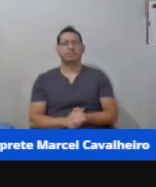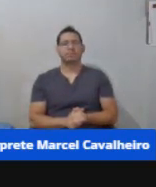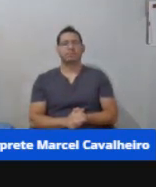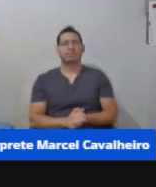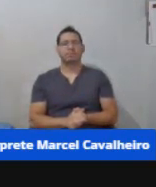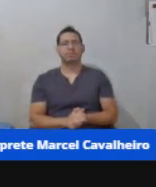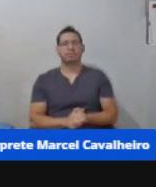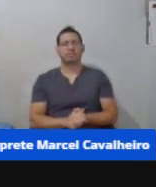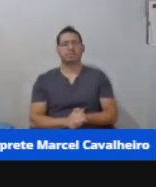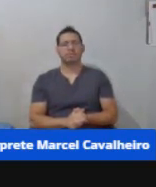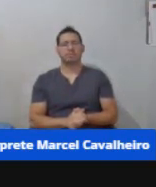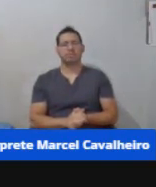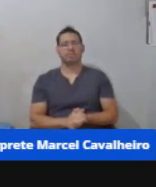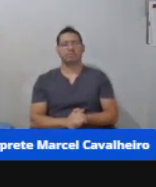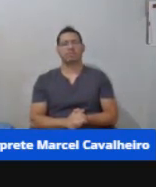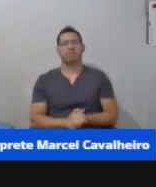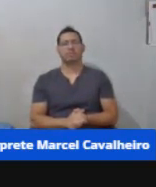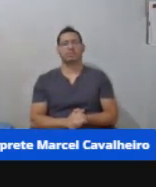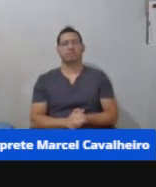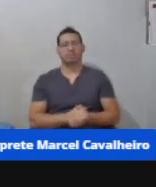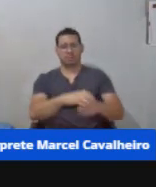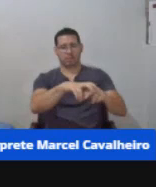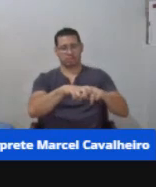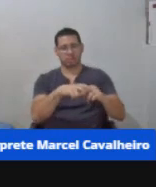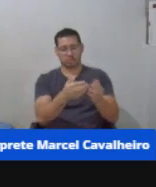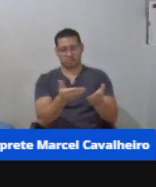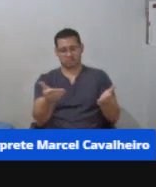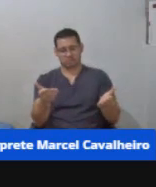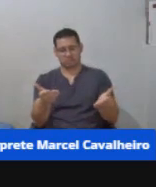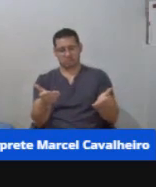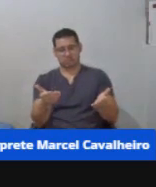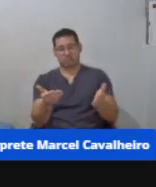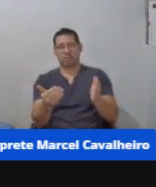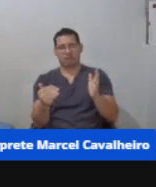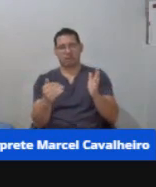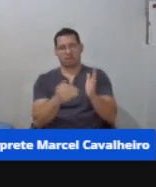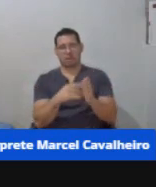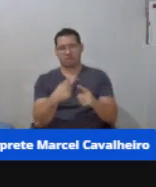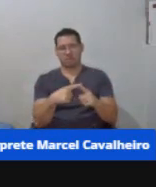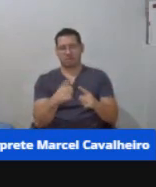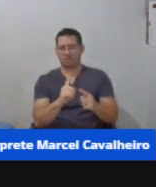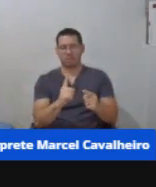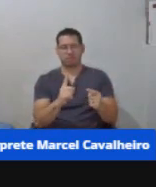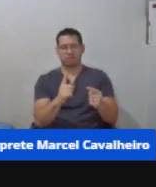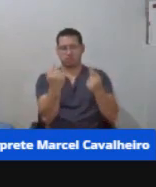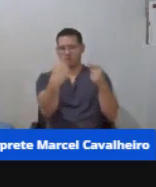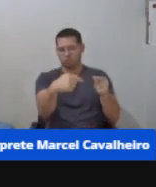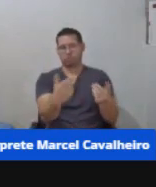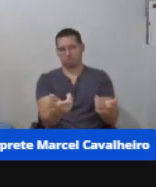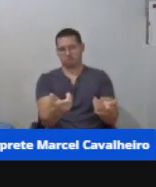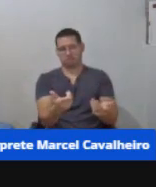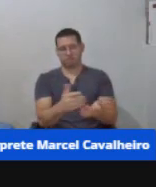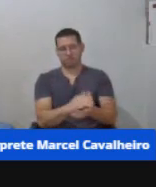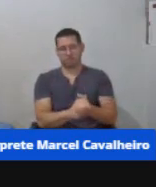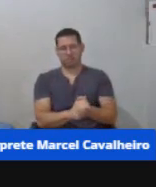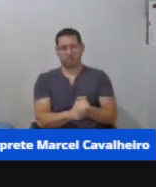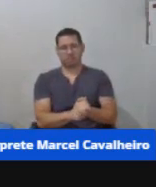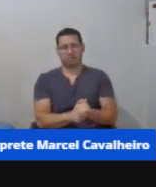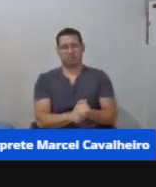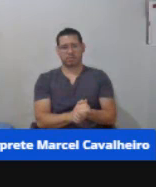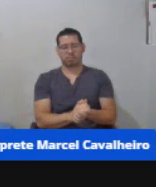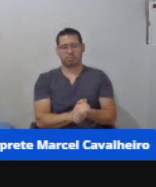Em proveito desse discurso, até para que não seja contraditório querer